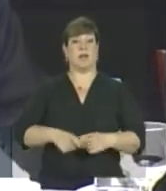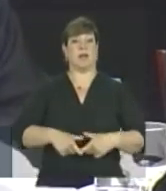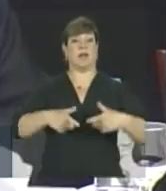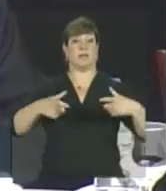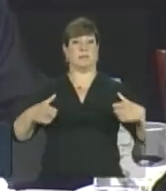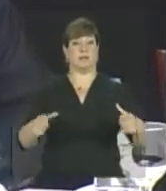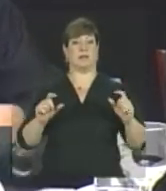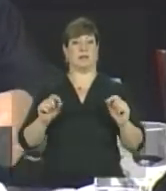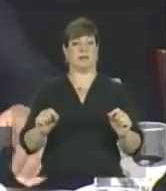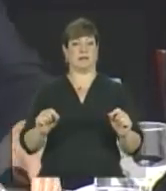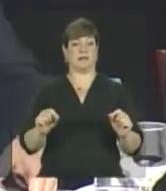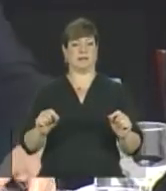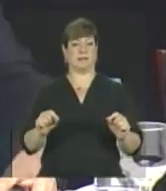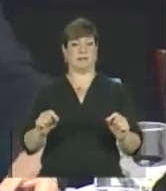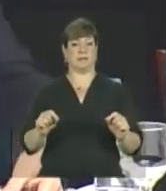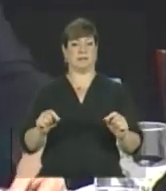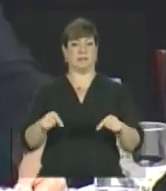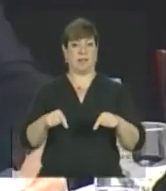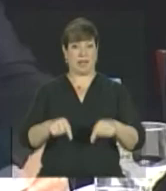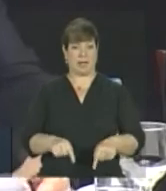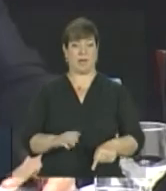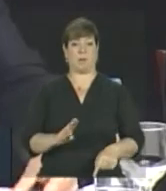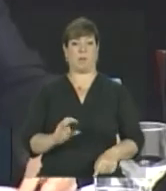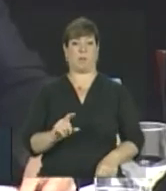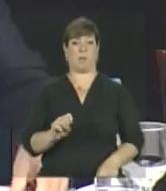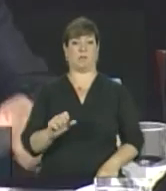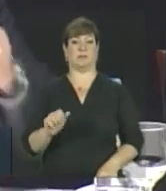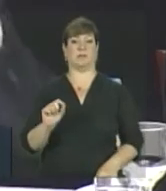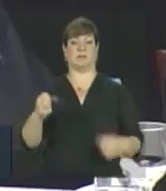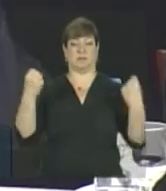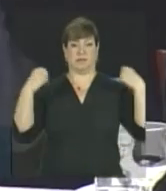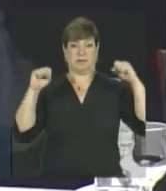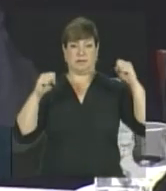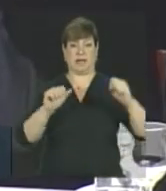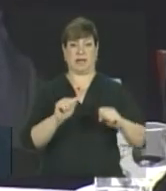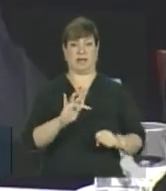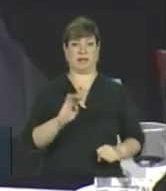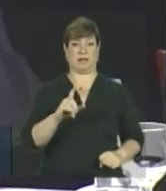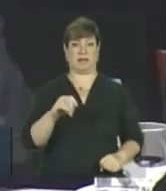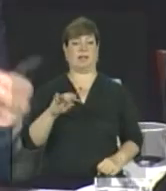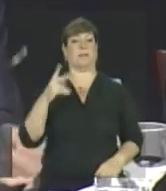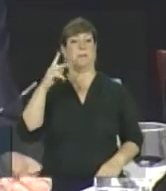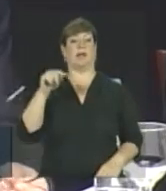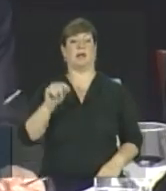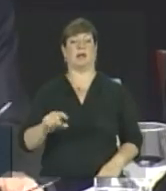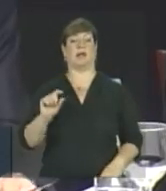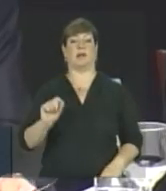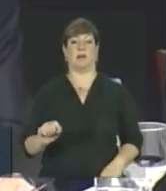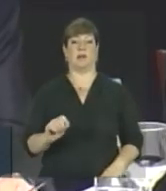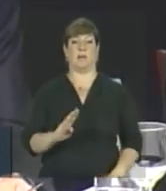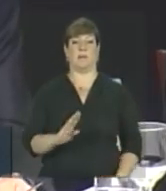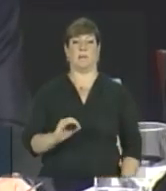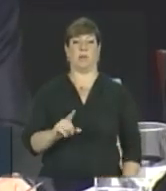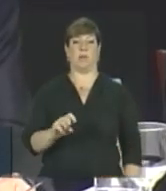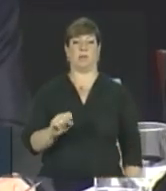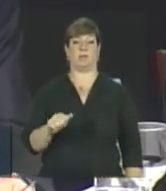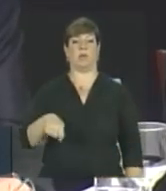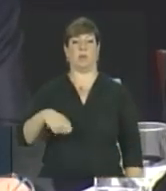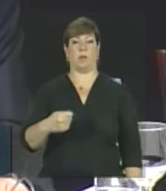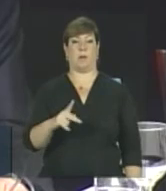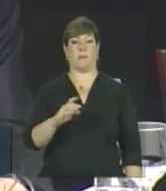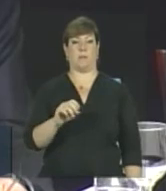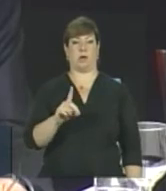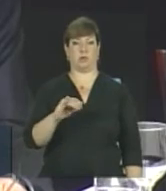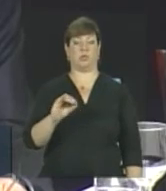ampliar essa bolsa atleta para a bolsa pódio, ou seja,